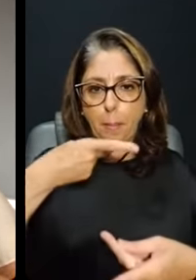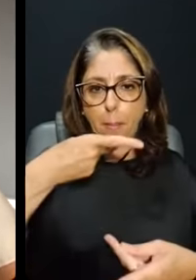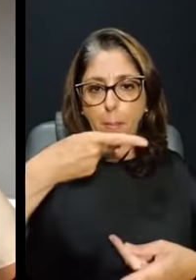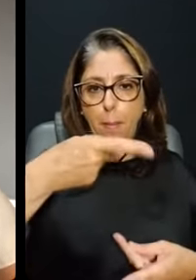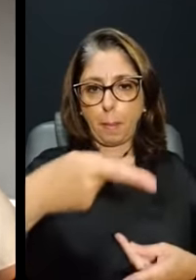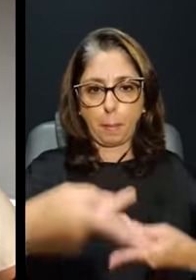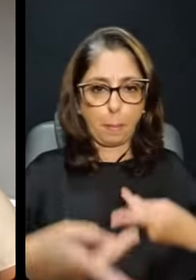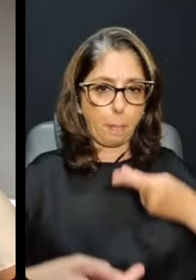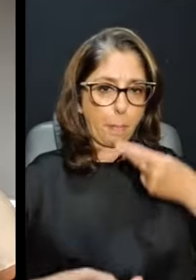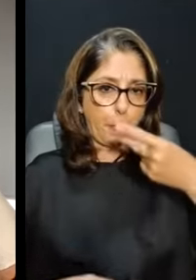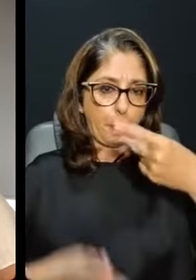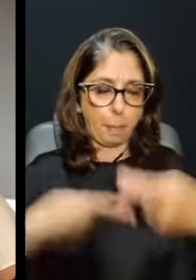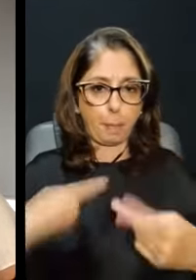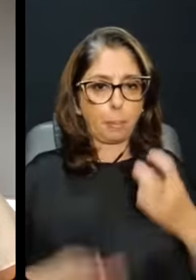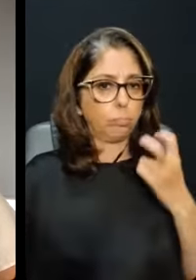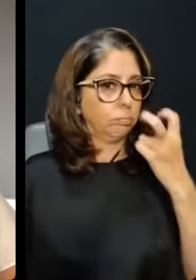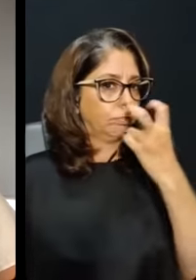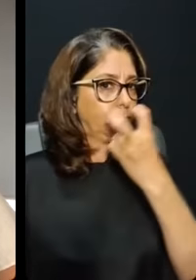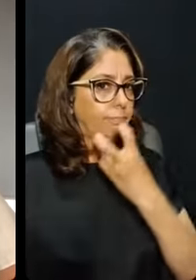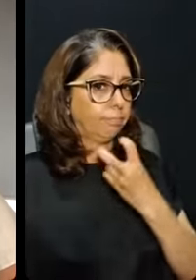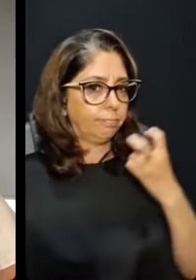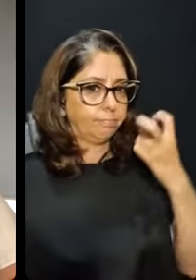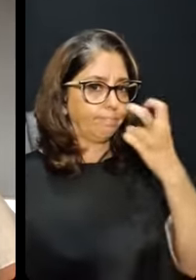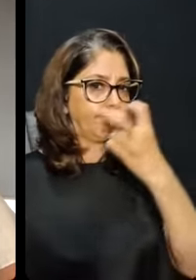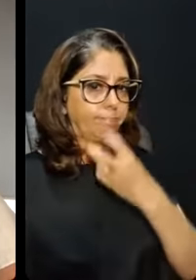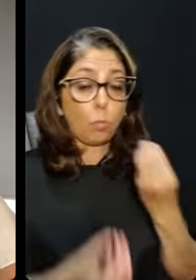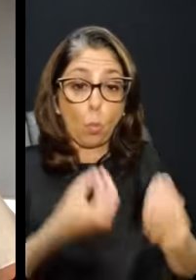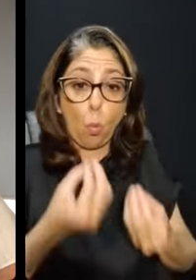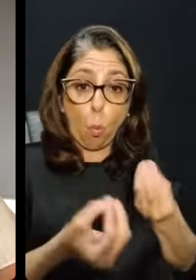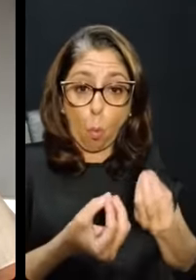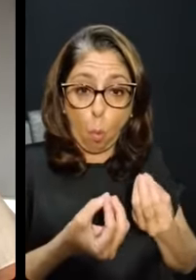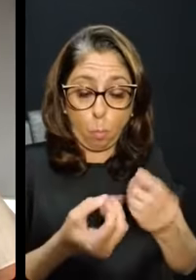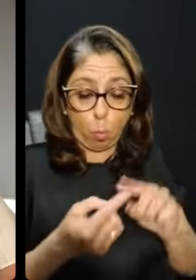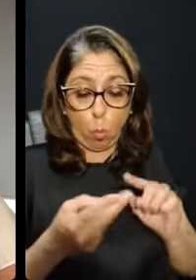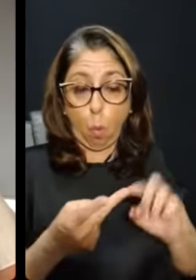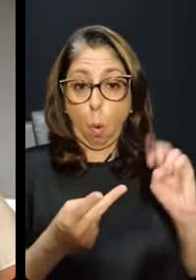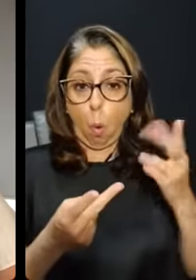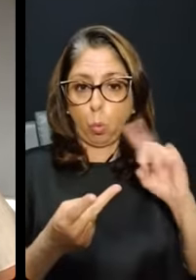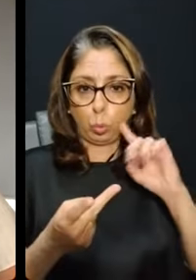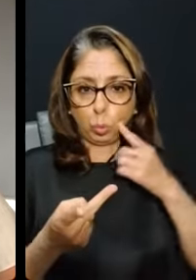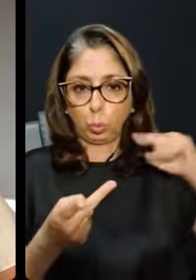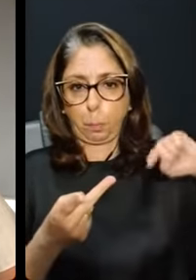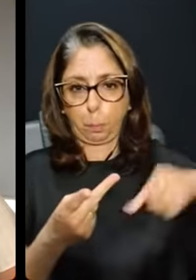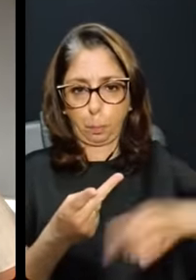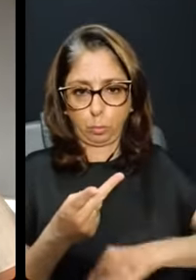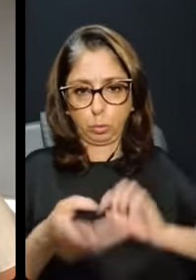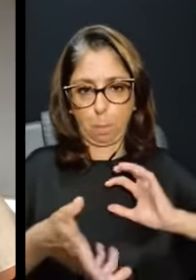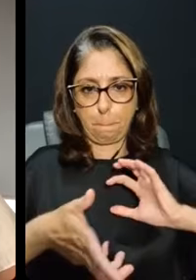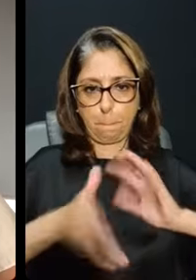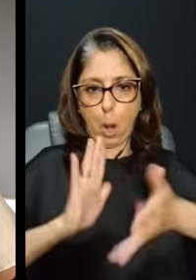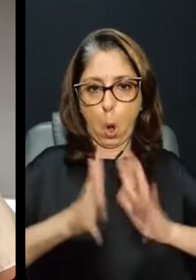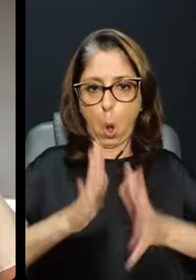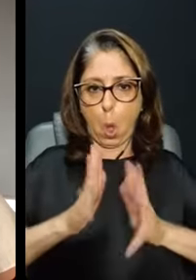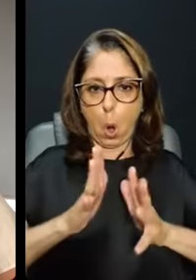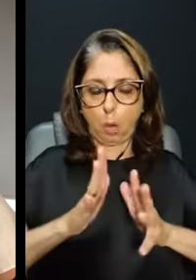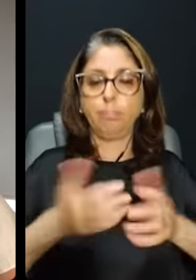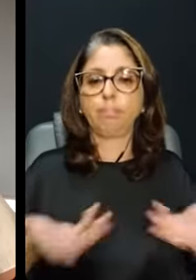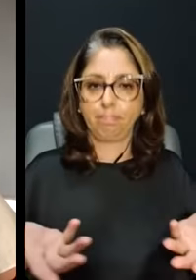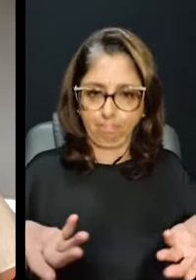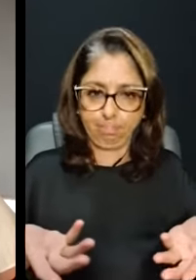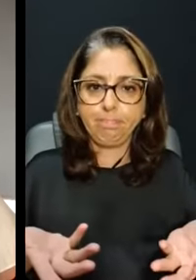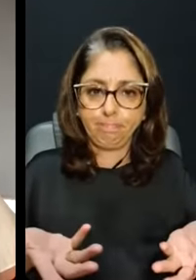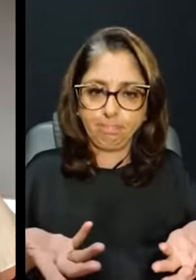a pessoa fala Libras, isso deve ser olhado também. E qualquer outro tipo